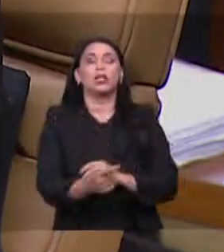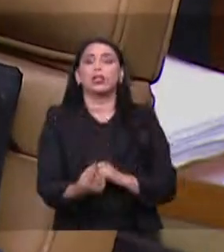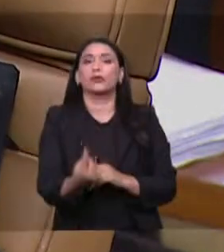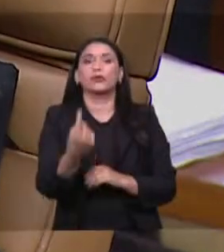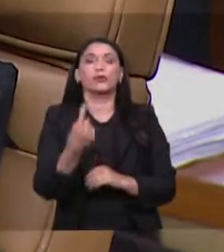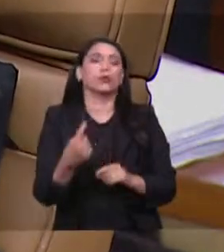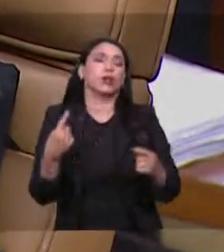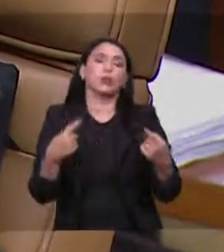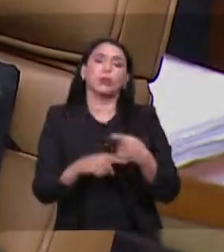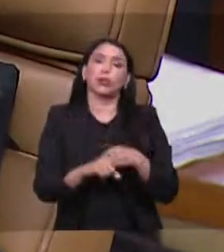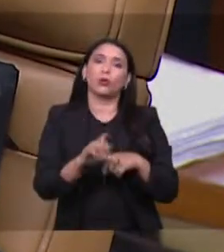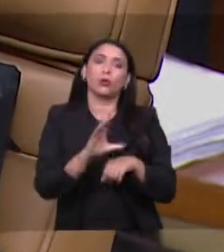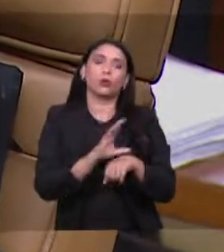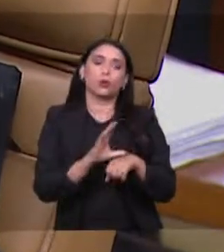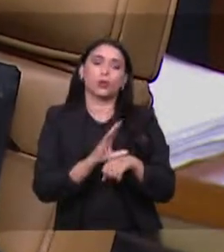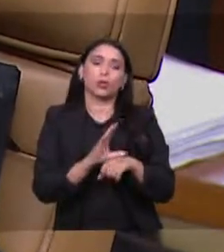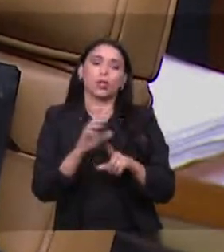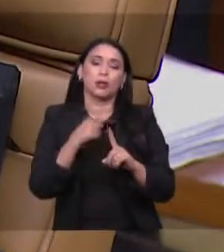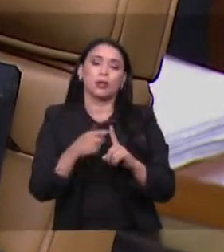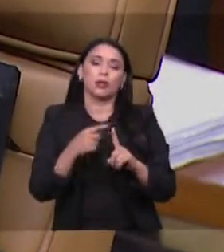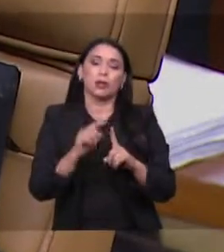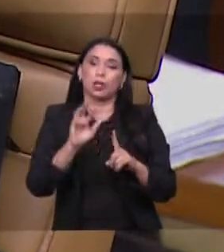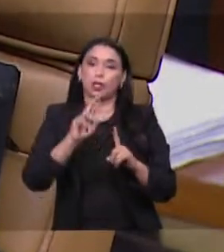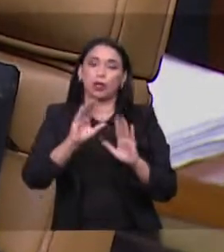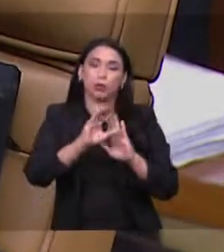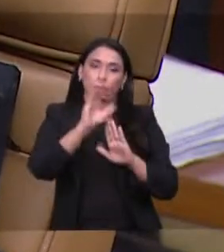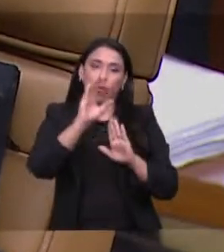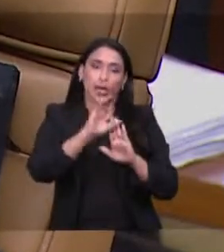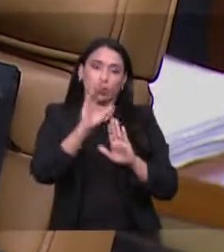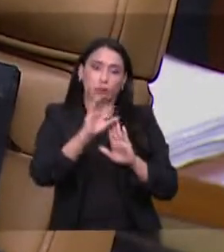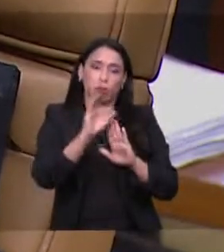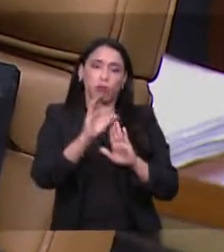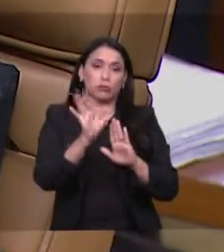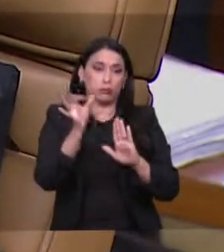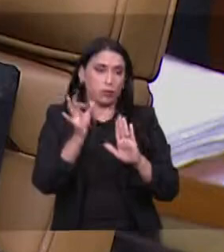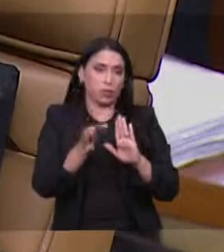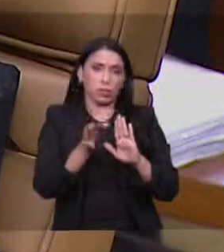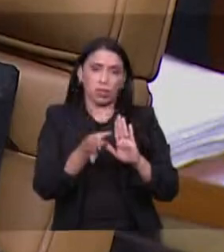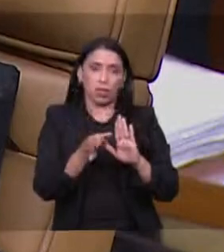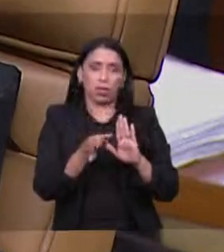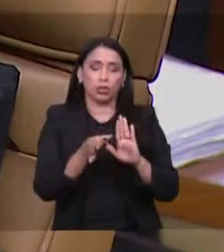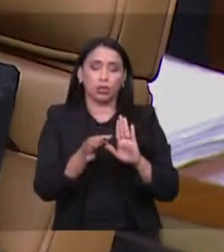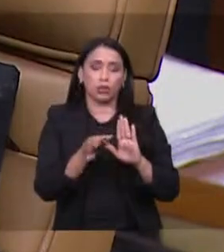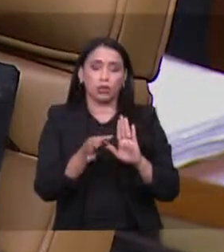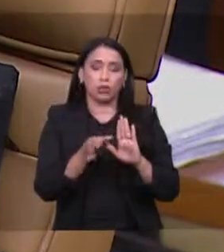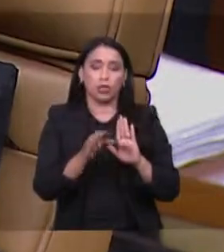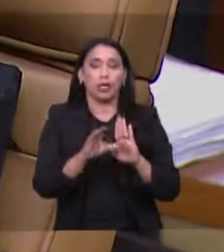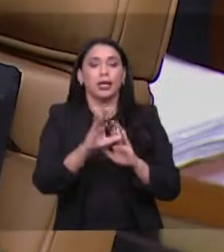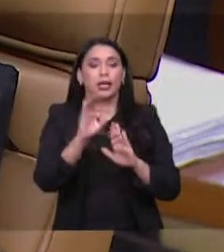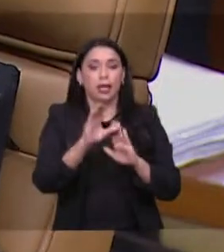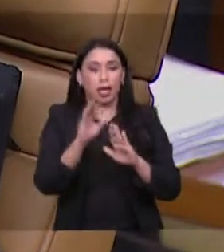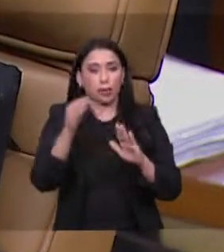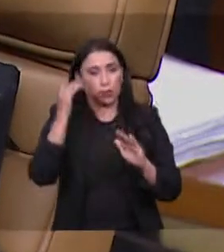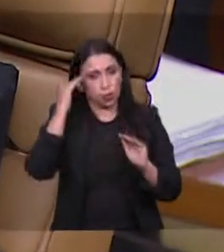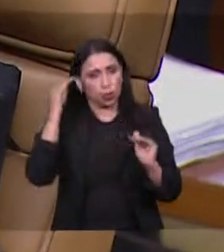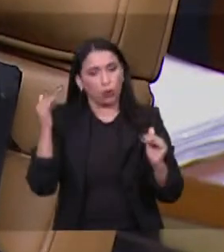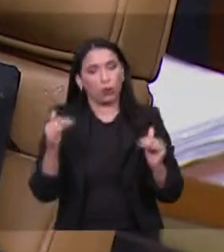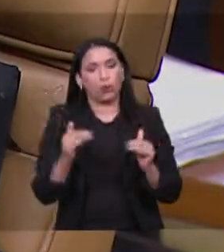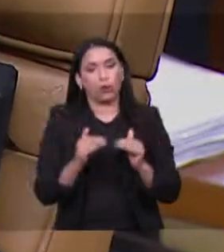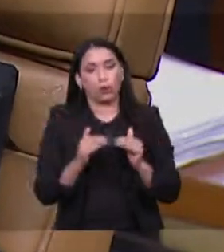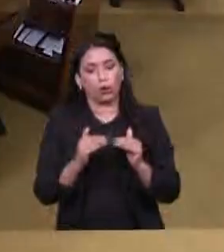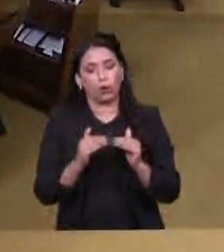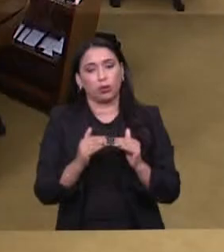uma inconstitucionalidade parcial, não do caput do artigo, que Vossa Excelência muito bem explorou. No caput, Vossa Excelência... Eu sou de acordo.